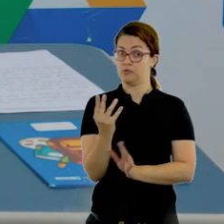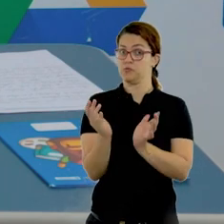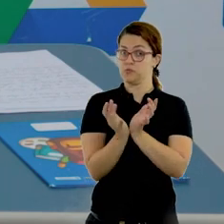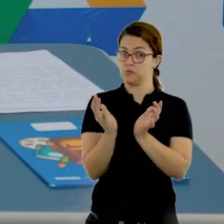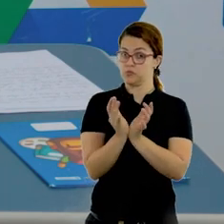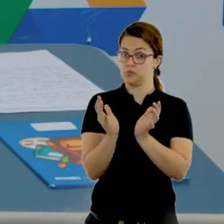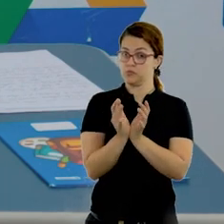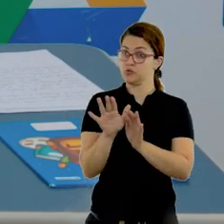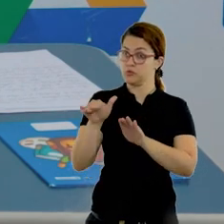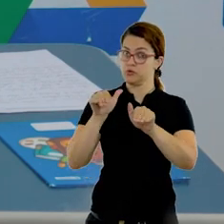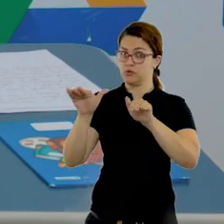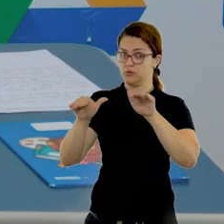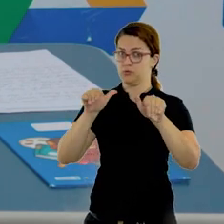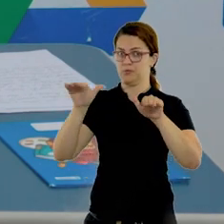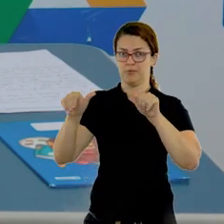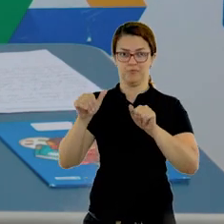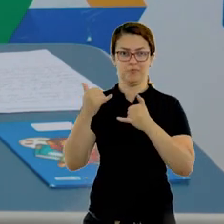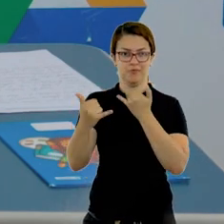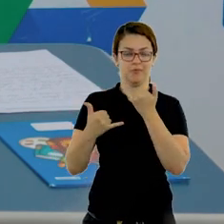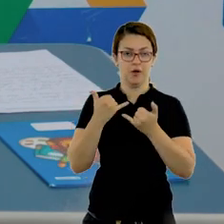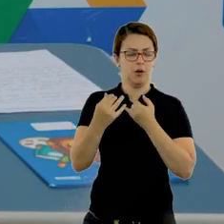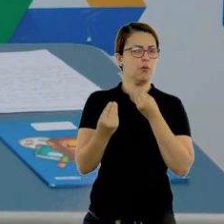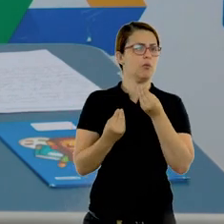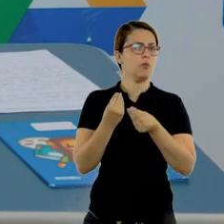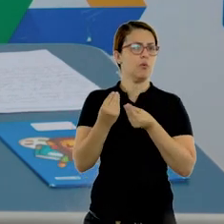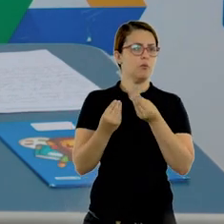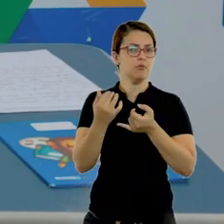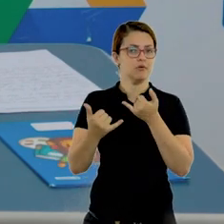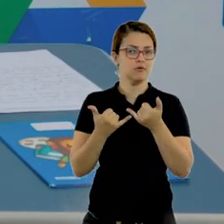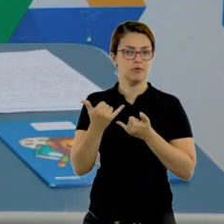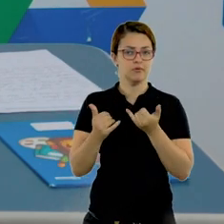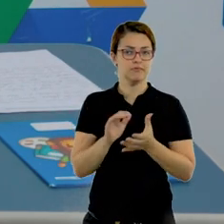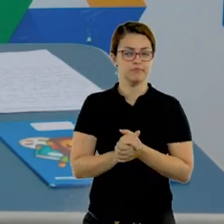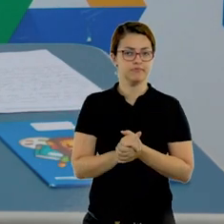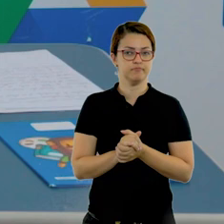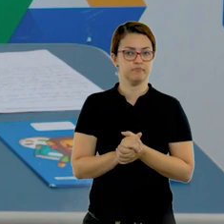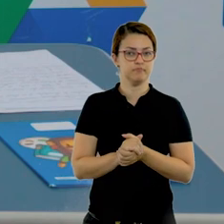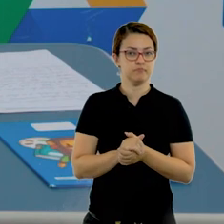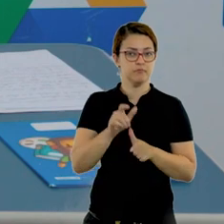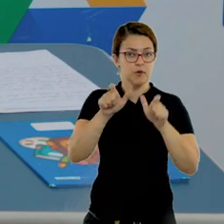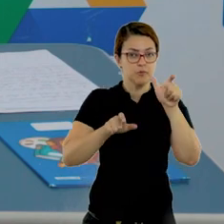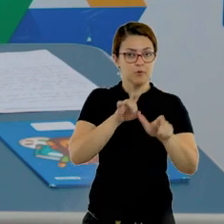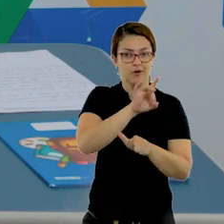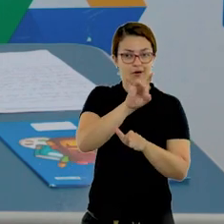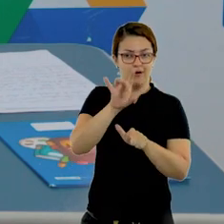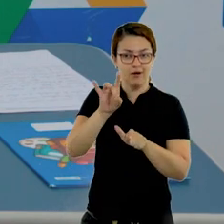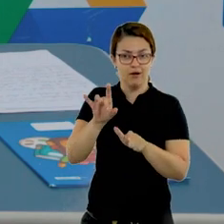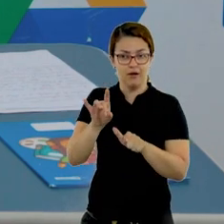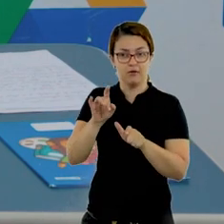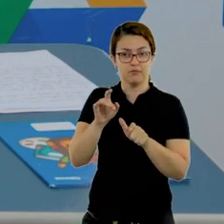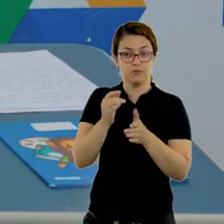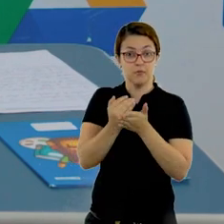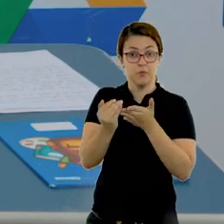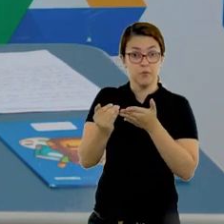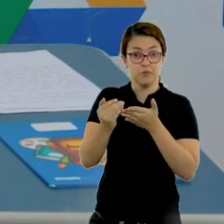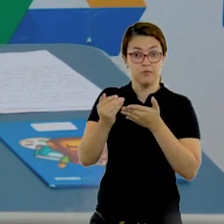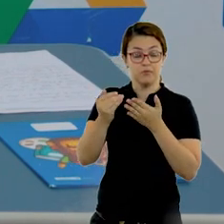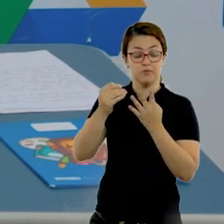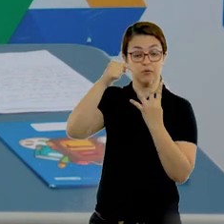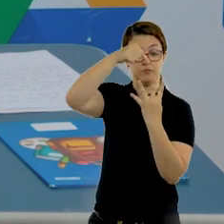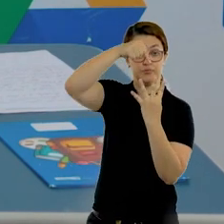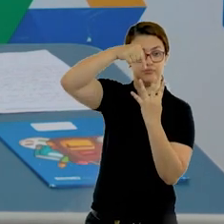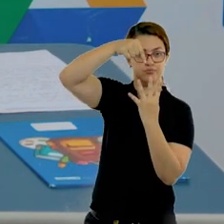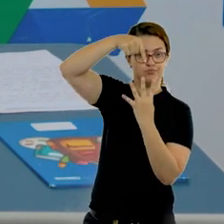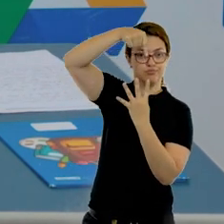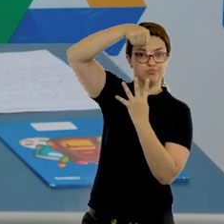de 4 pessoas. Então, chamem aí outras pessoas para poder brincar com vocês. E aí, o como jogar? Cada jogador ou equipe deve escolher uma entrada e